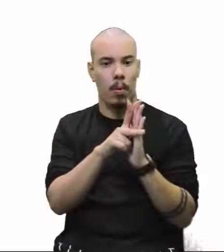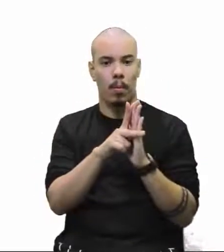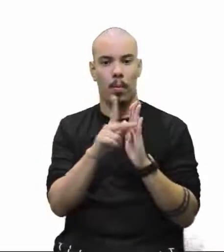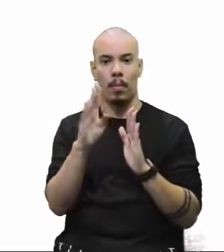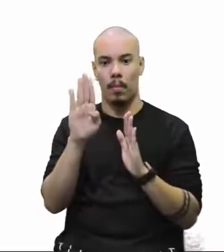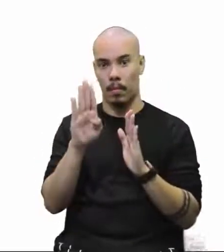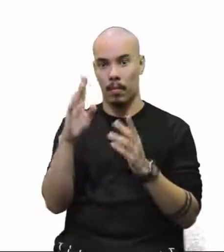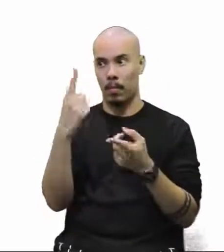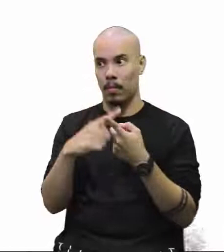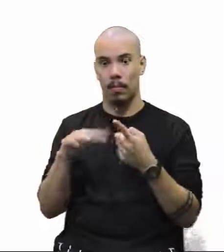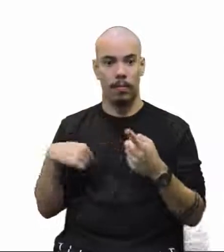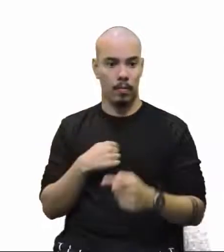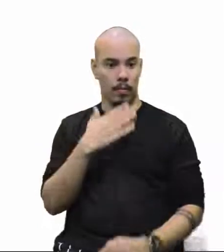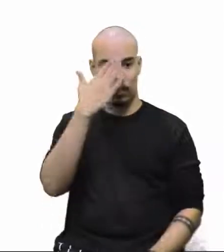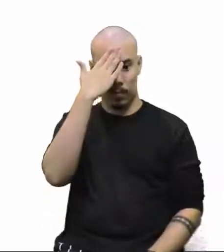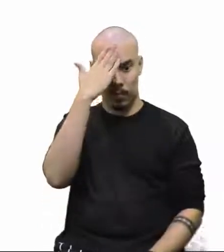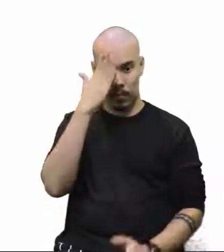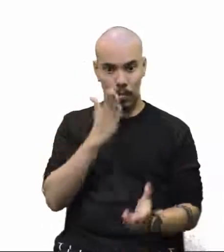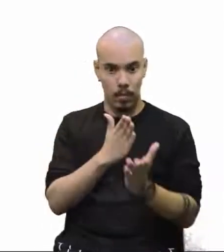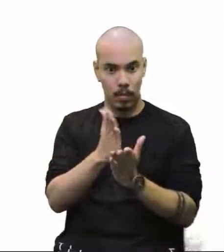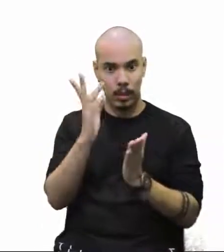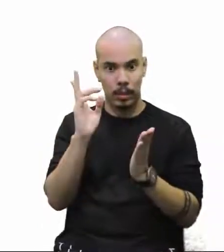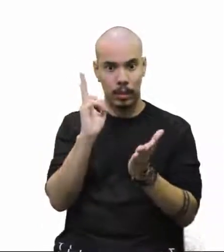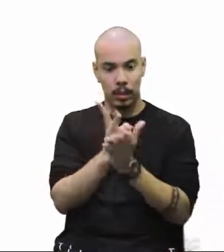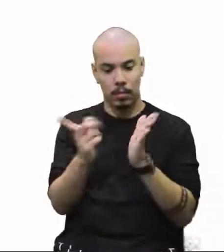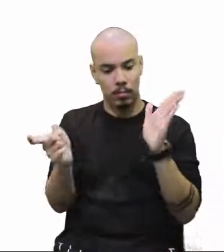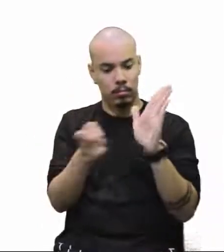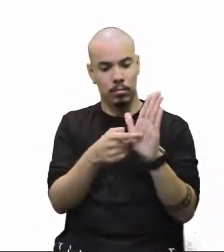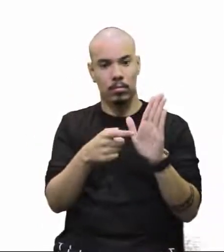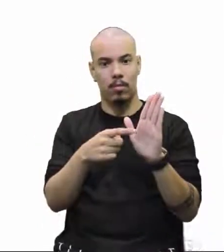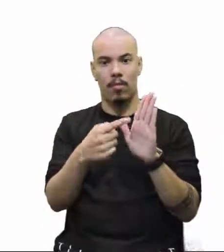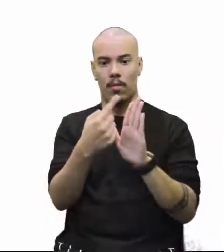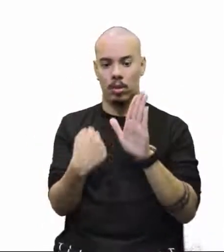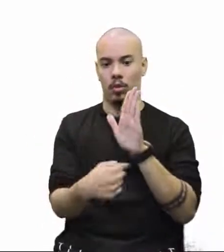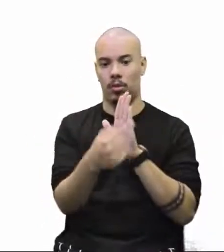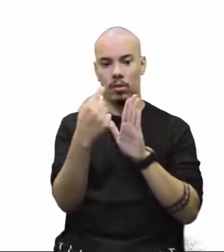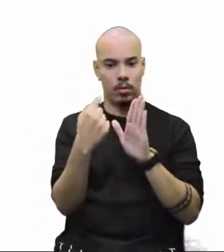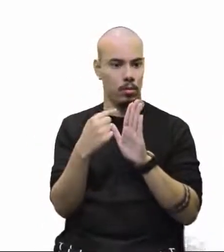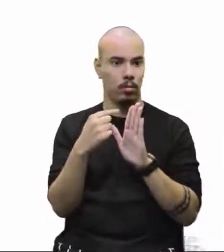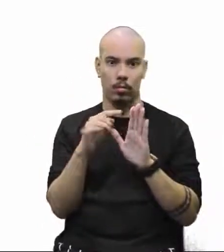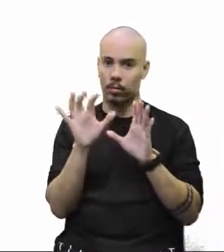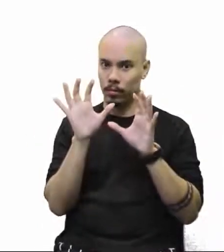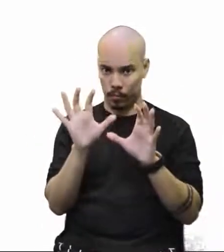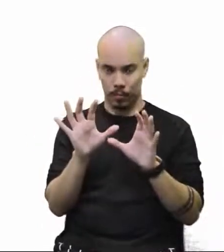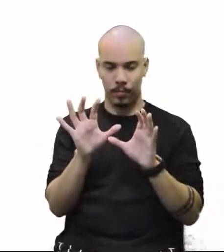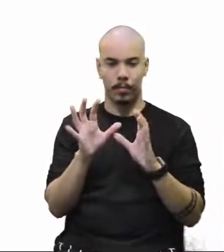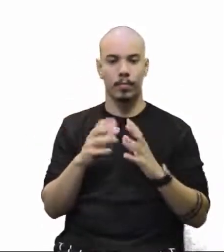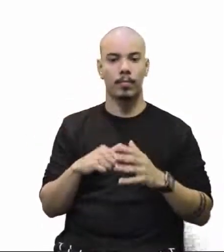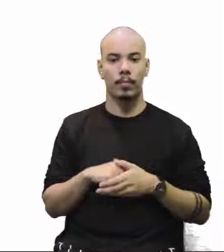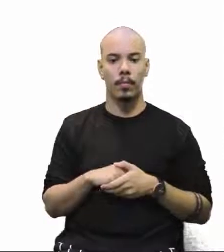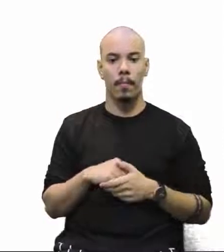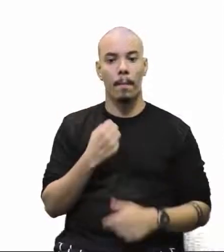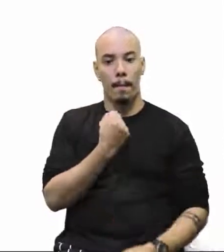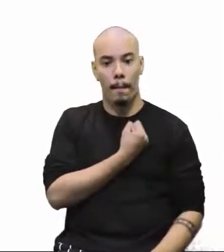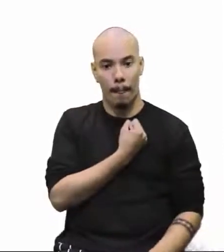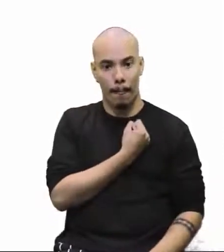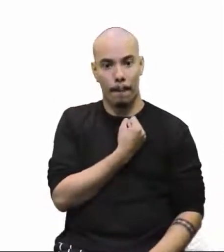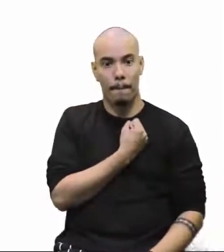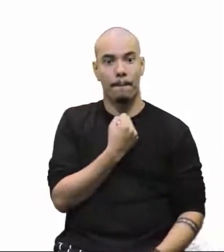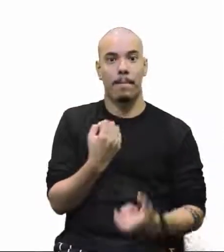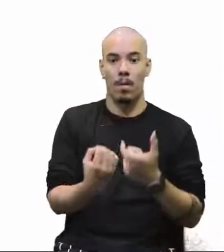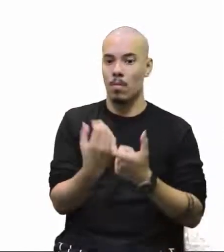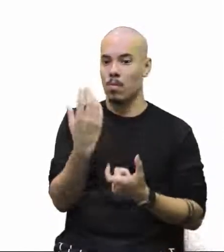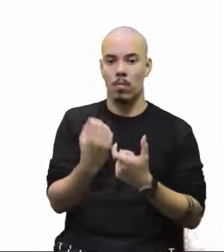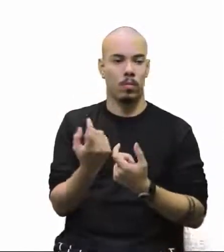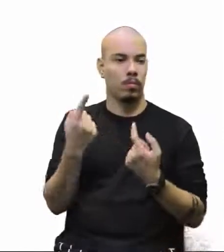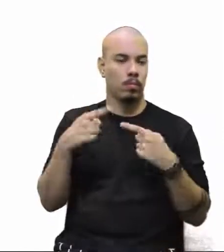É porque a força magnética vai apontar para o centro, né? Então vai ficar Justamente. girando. E ela é girando. perpendicular a B, então... O valor em também. módulo vai continuar o